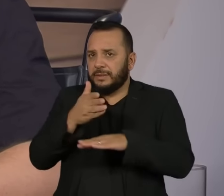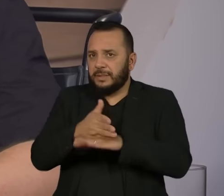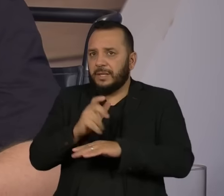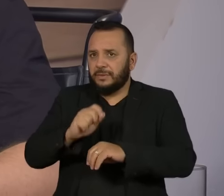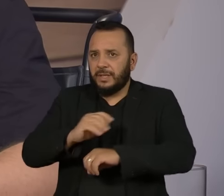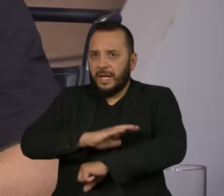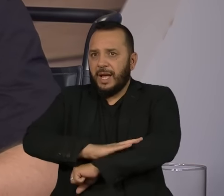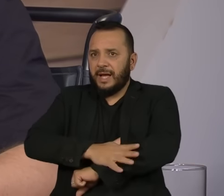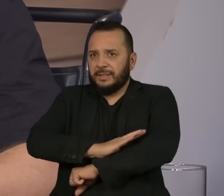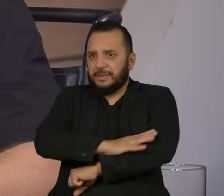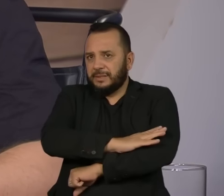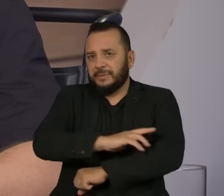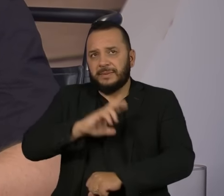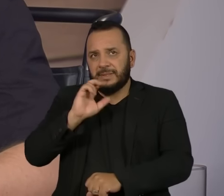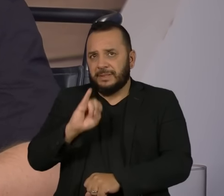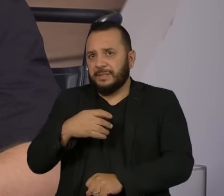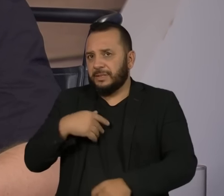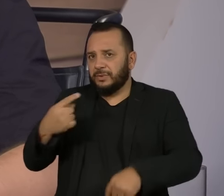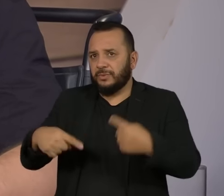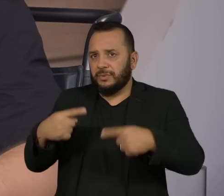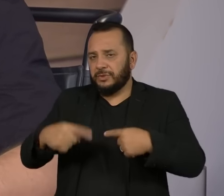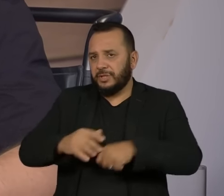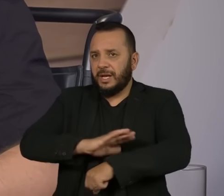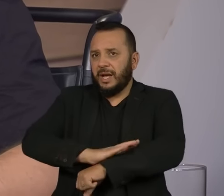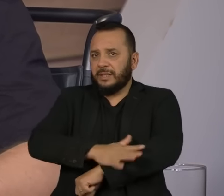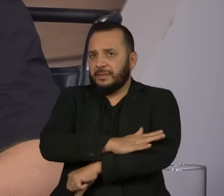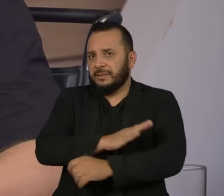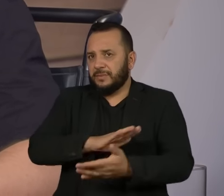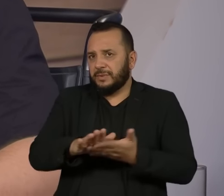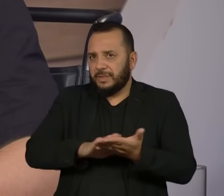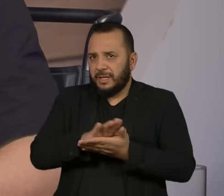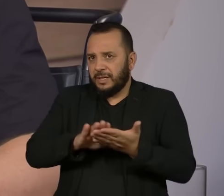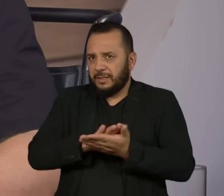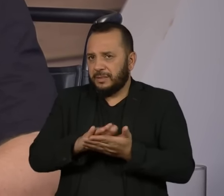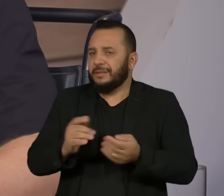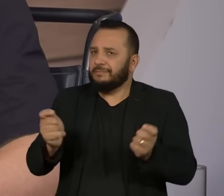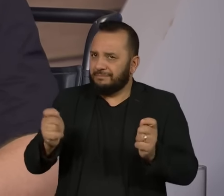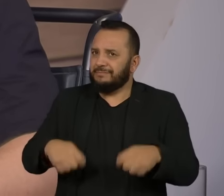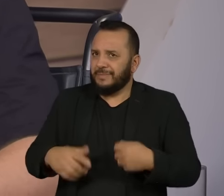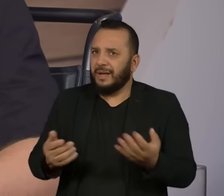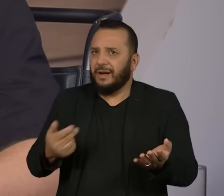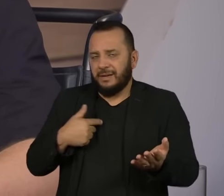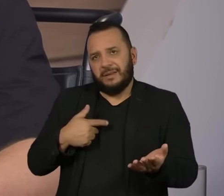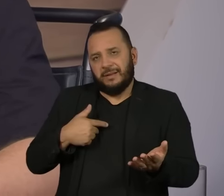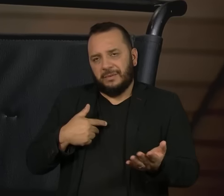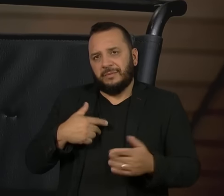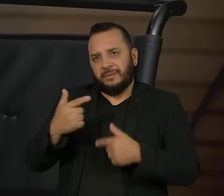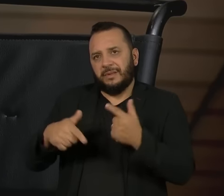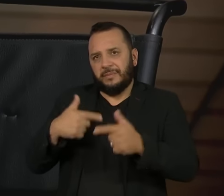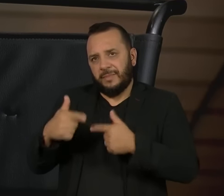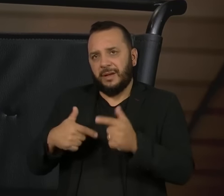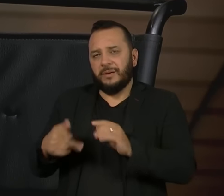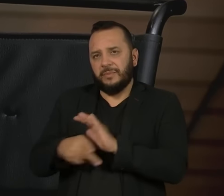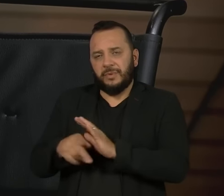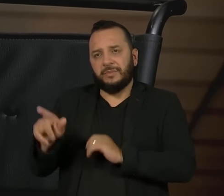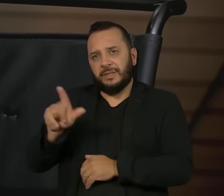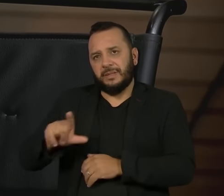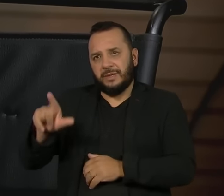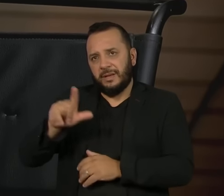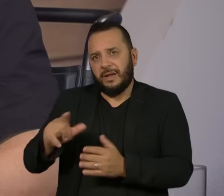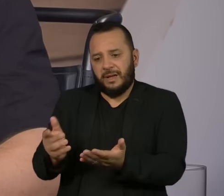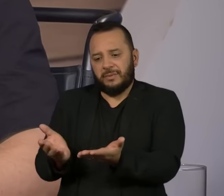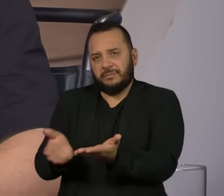se eles não discutirem o racismo? E há alguma coisa melhor para isso e mais do que uma obra literária, uma obra artística?